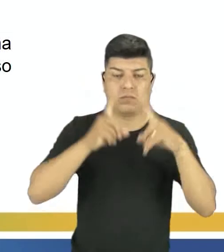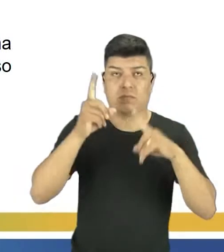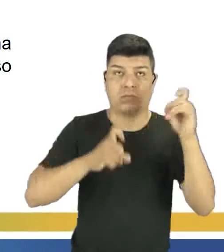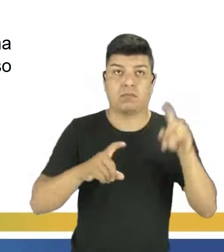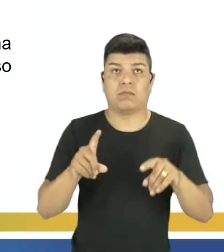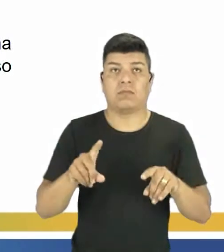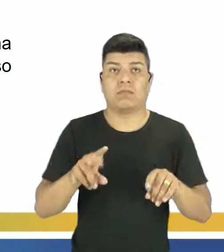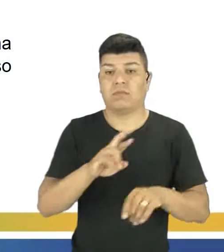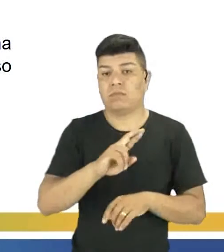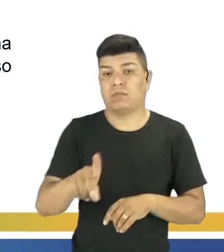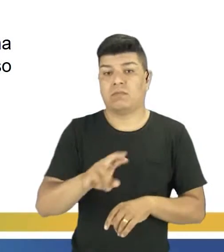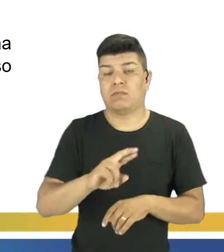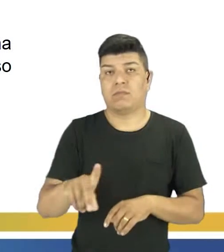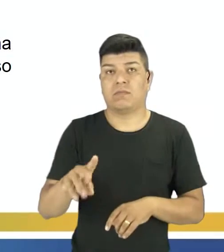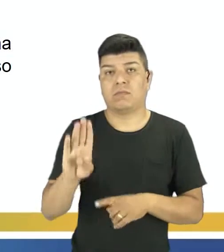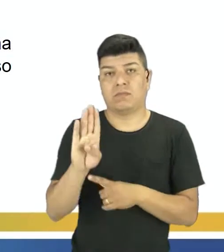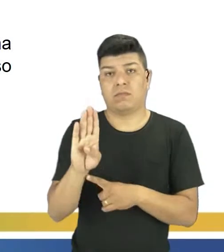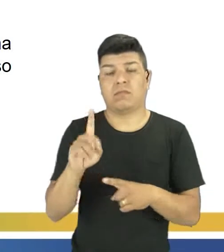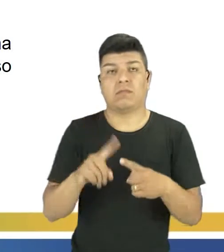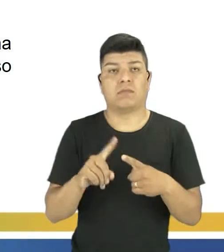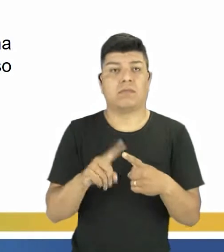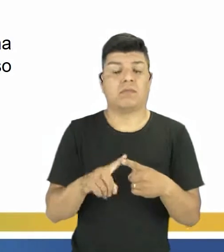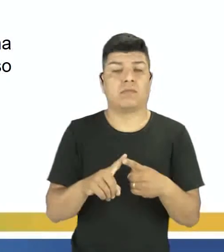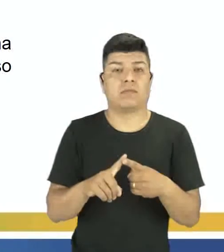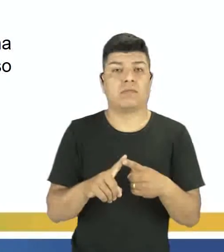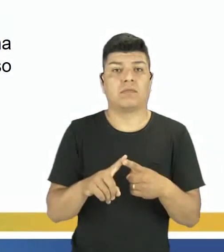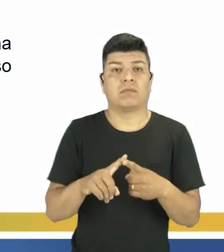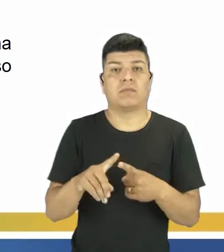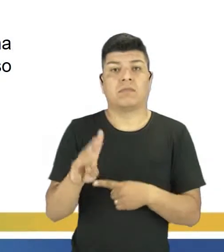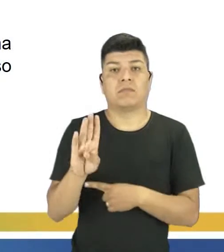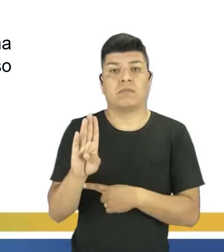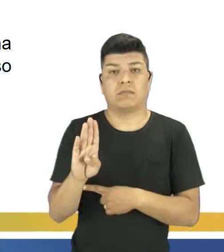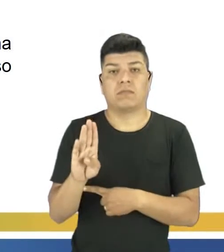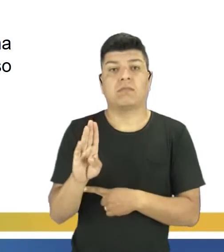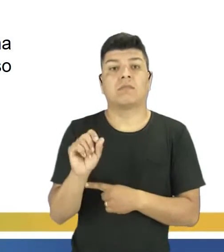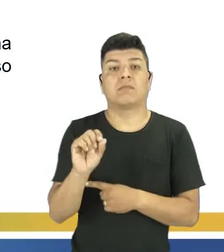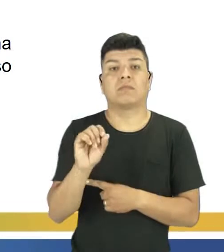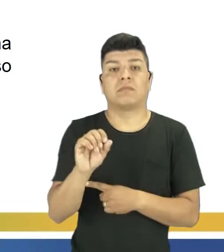E não seria a letra B, por quê, pessoal? Porque nós falamos que no